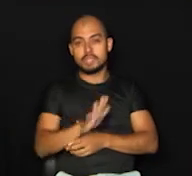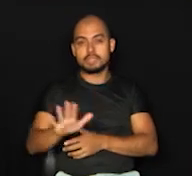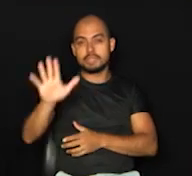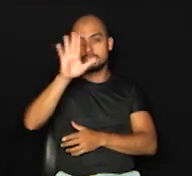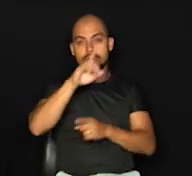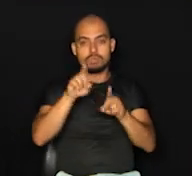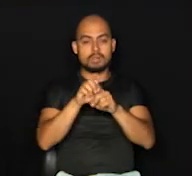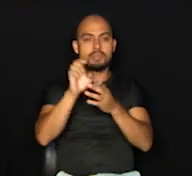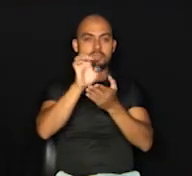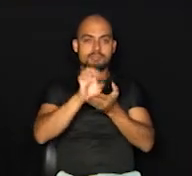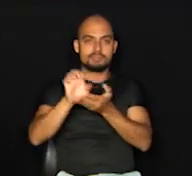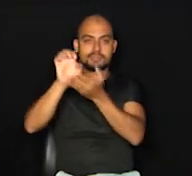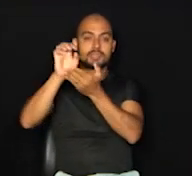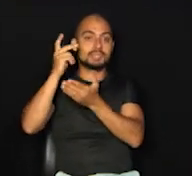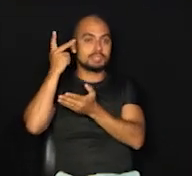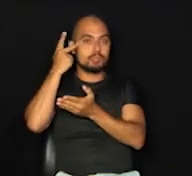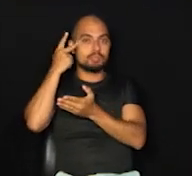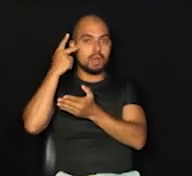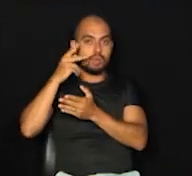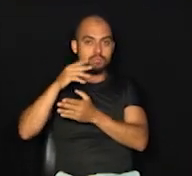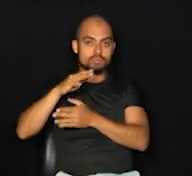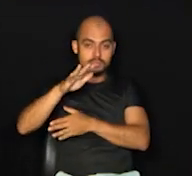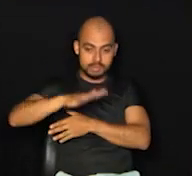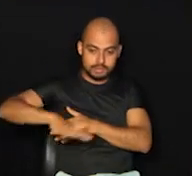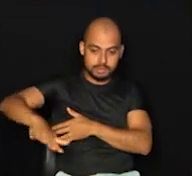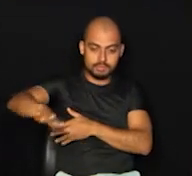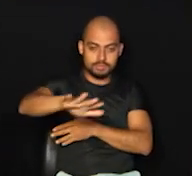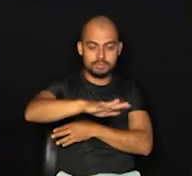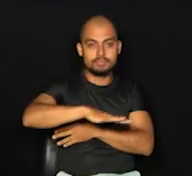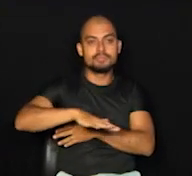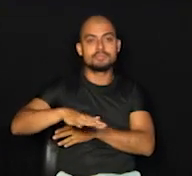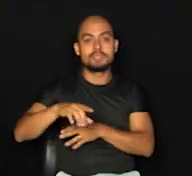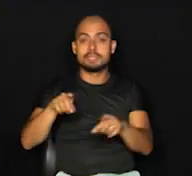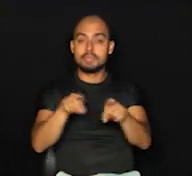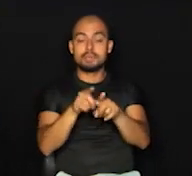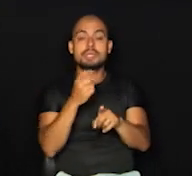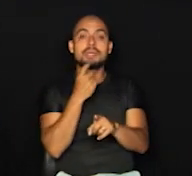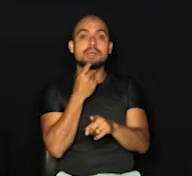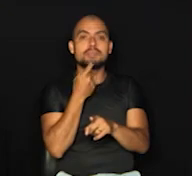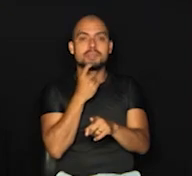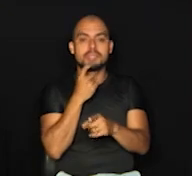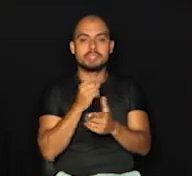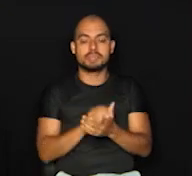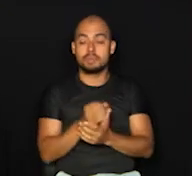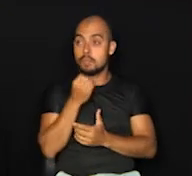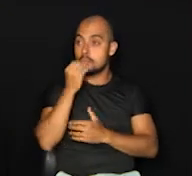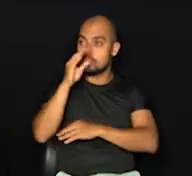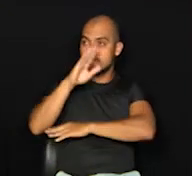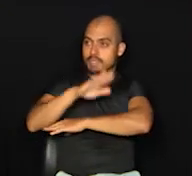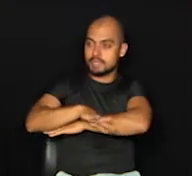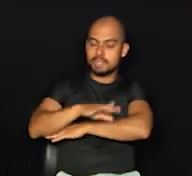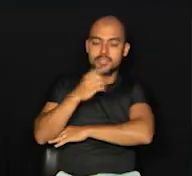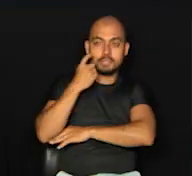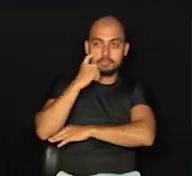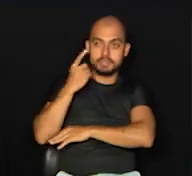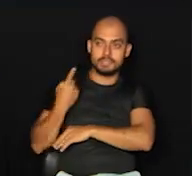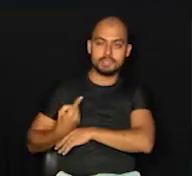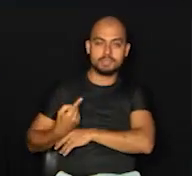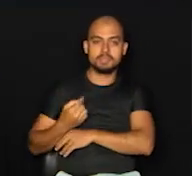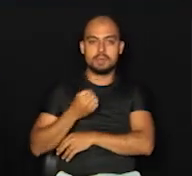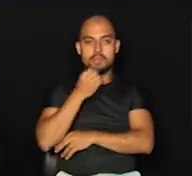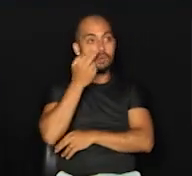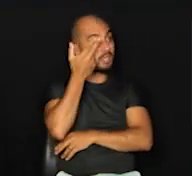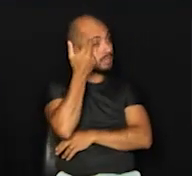de São Paulo, na região metropolitana e também na cidade de Campinas. Então, boa tarde, Mina. Boa tarde, Gabriel. Boa tarde